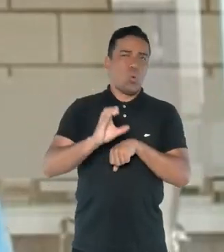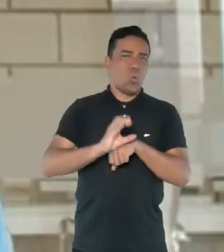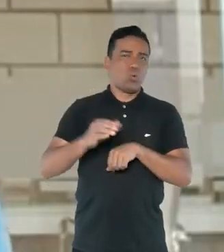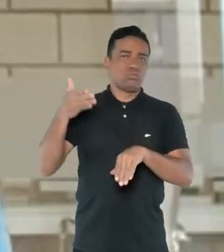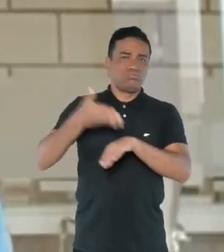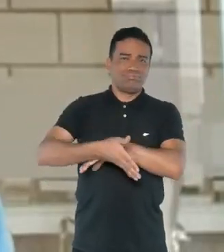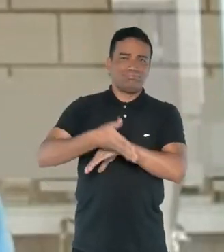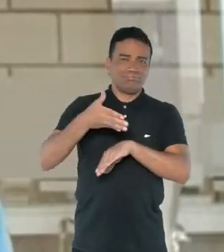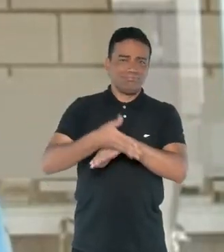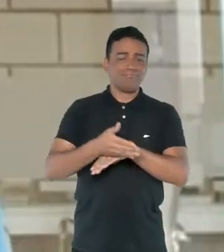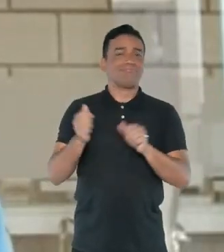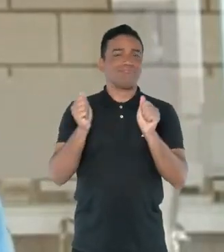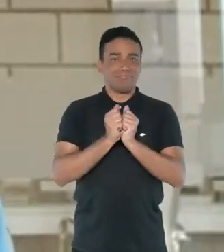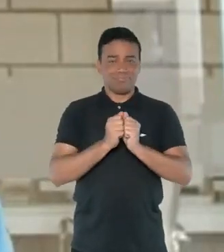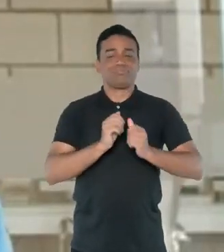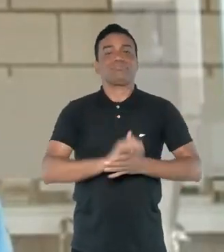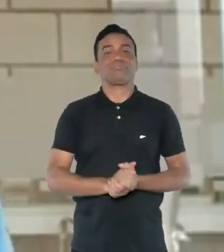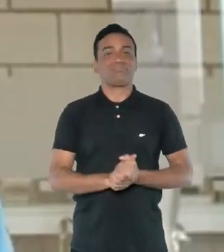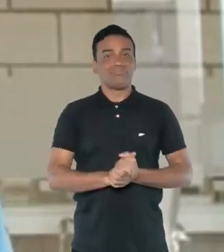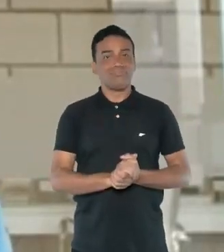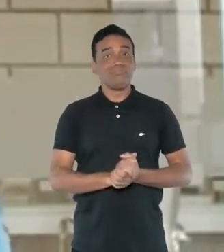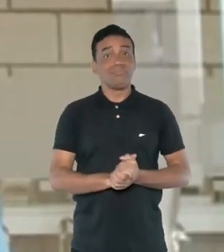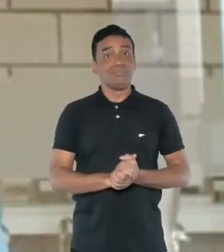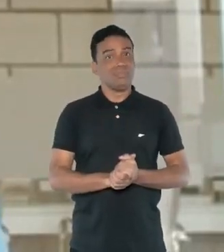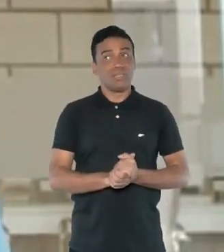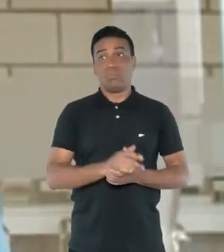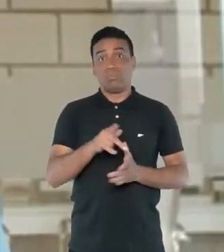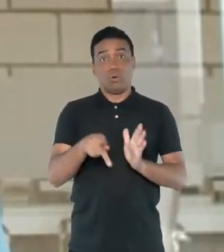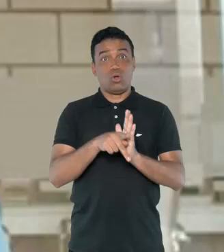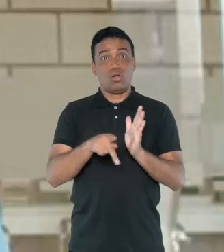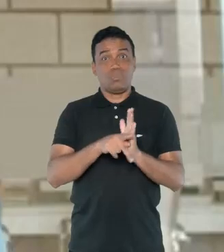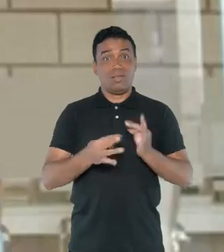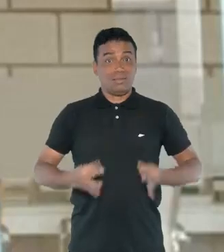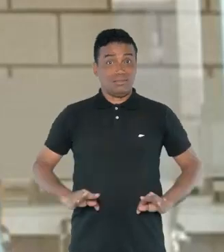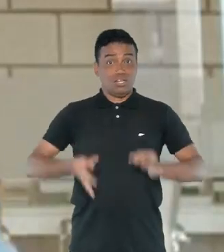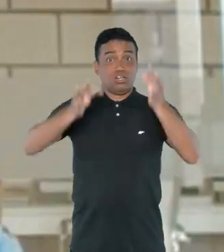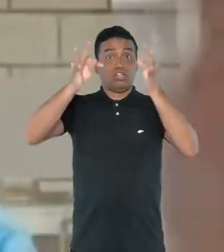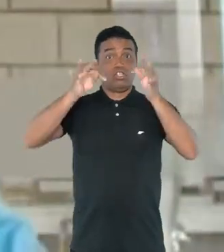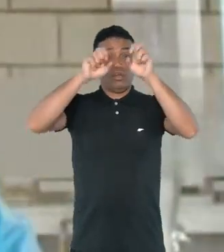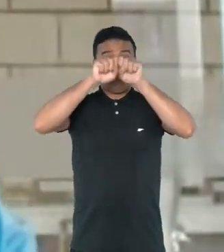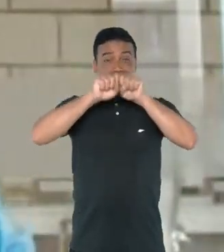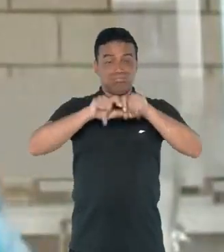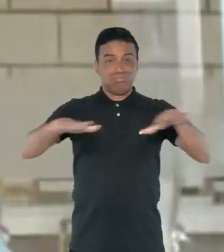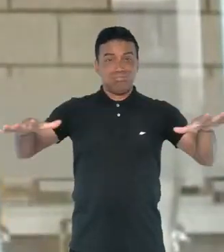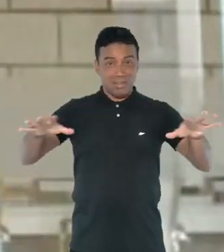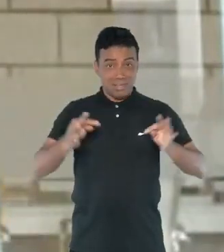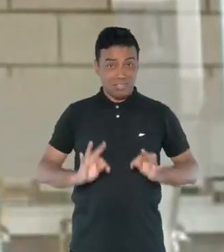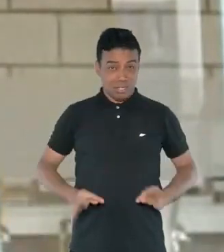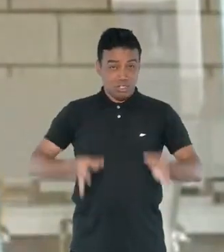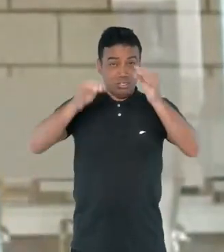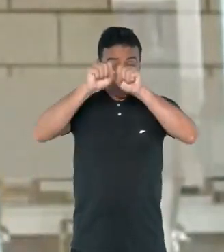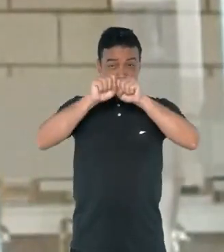antes, né, que o mundo digital, digamos assim, solapasse, né,